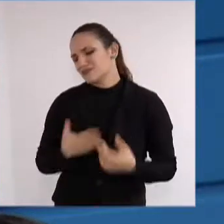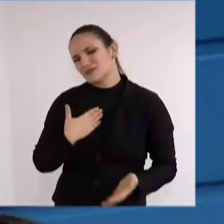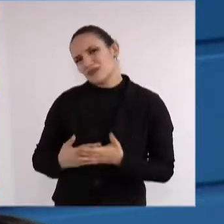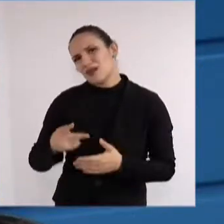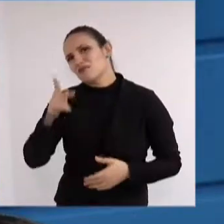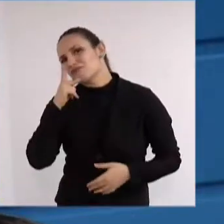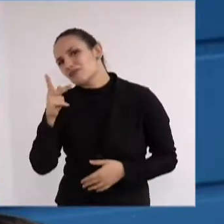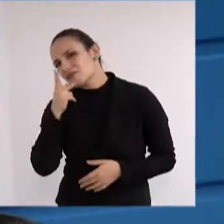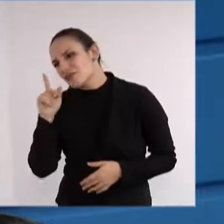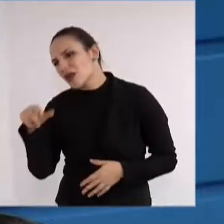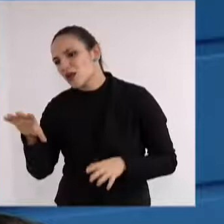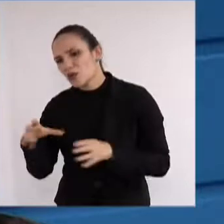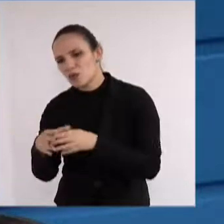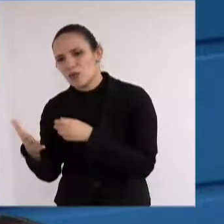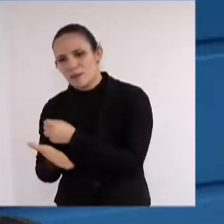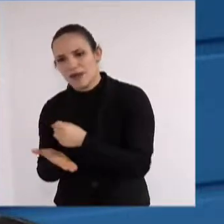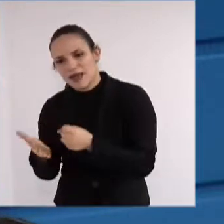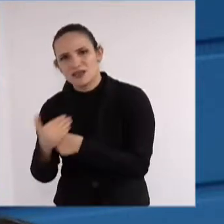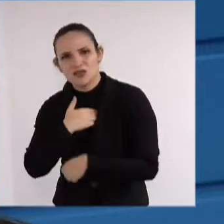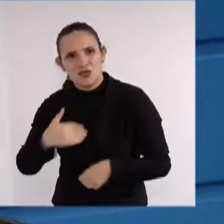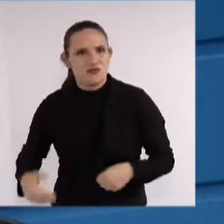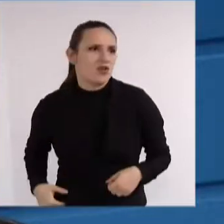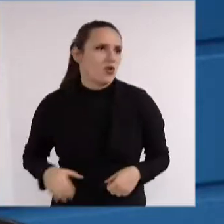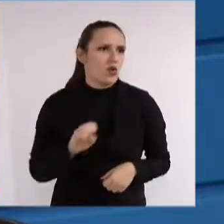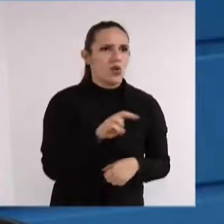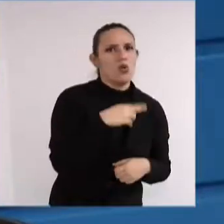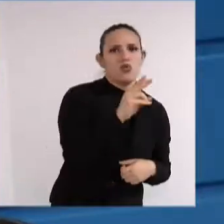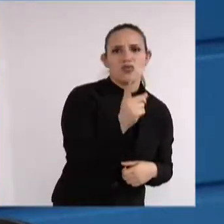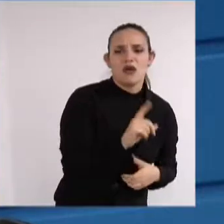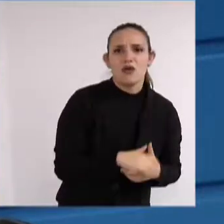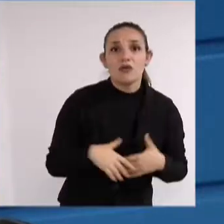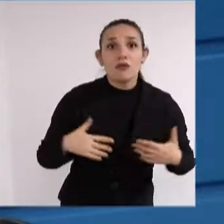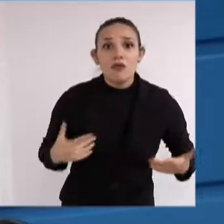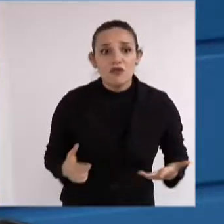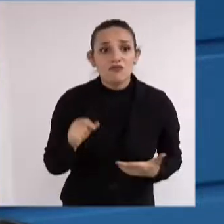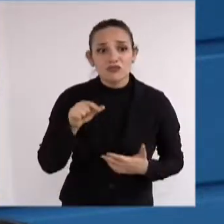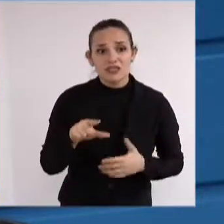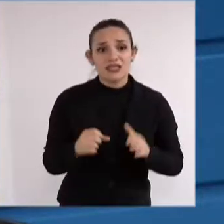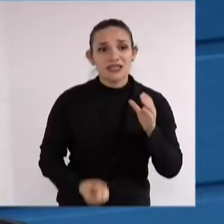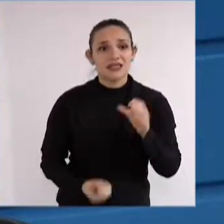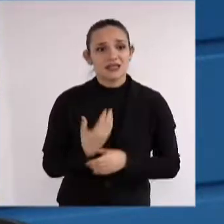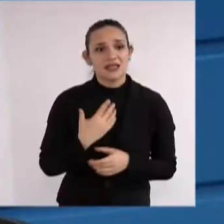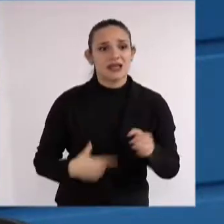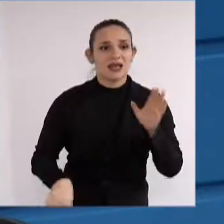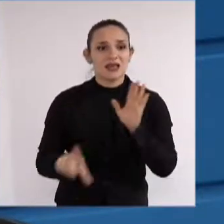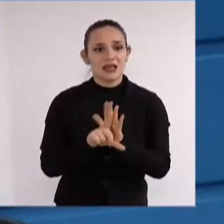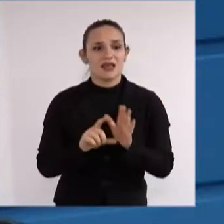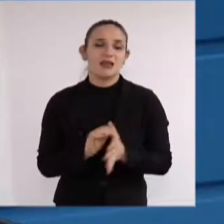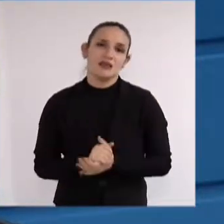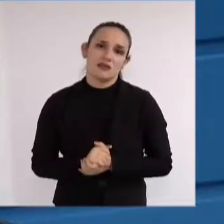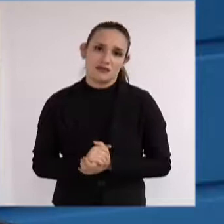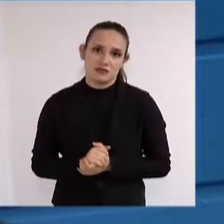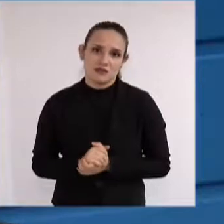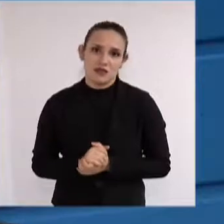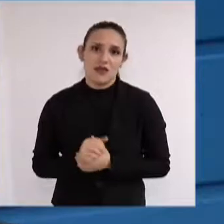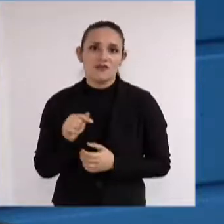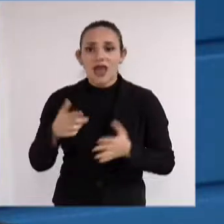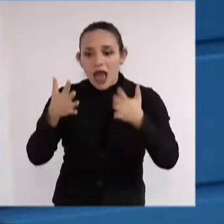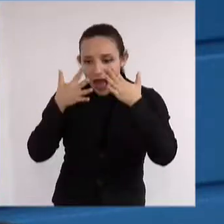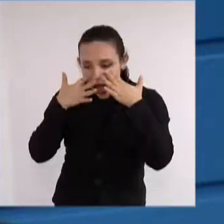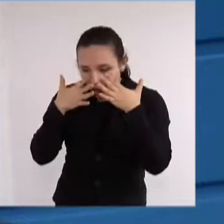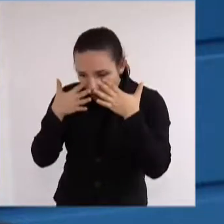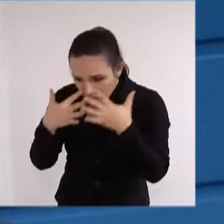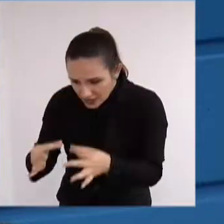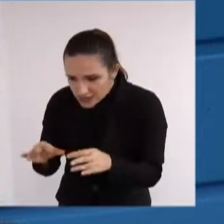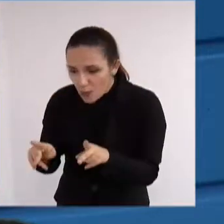se base governista ou não, nós estamos legislando. E legislar é olhar para aquilo que a população precisa,